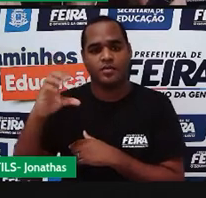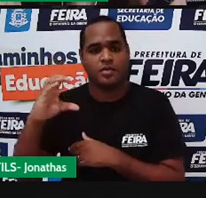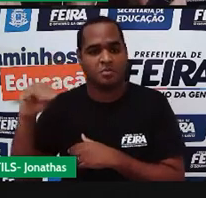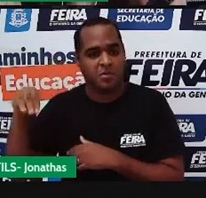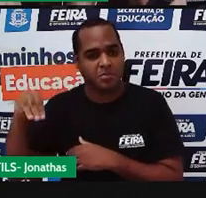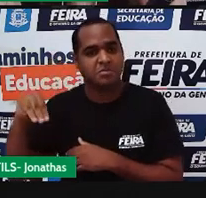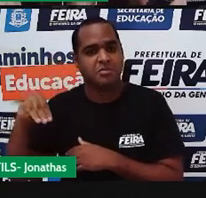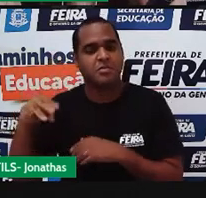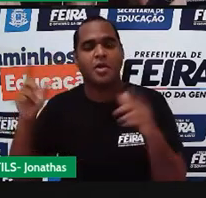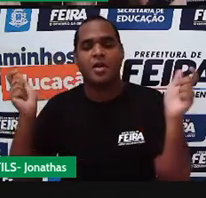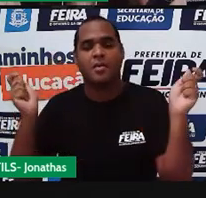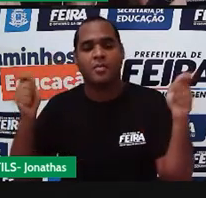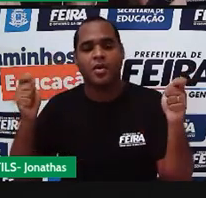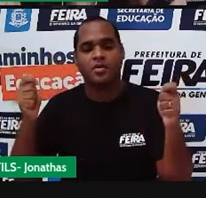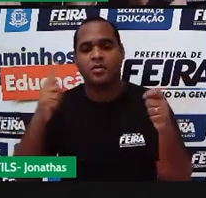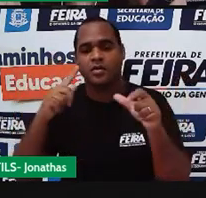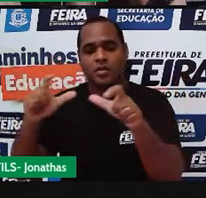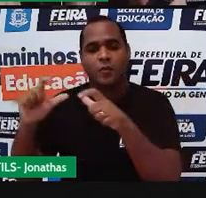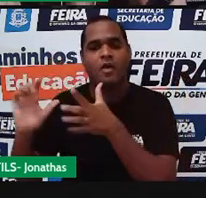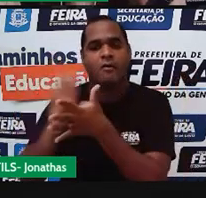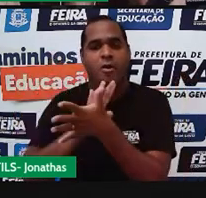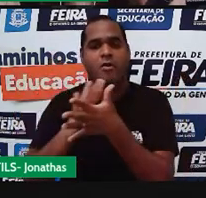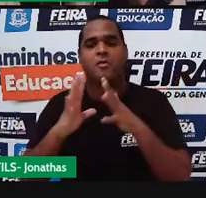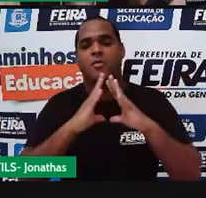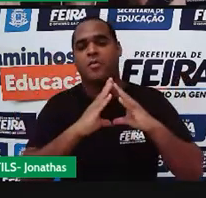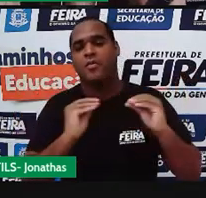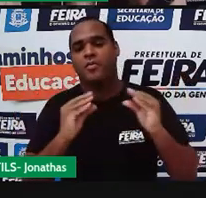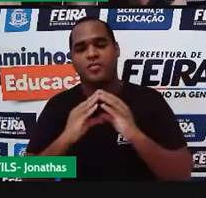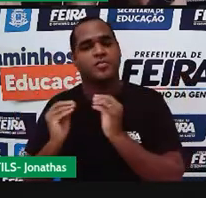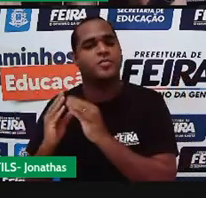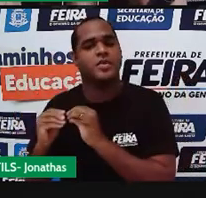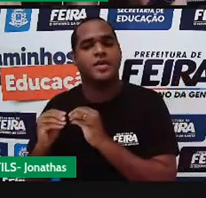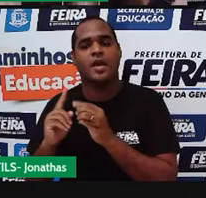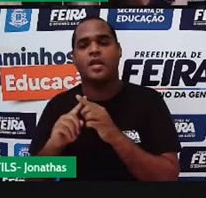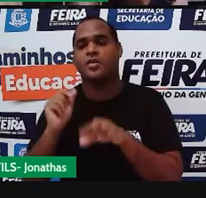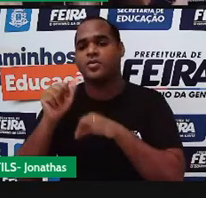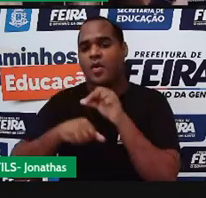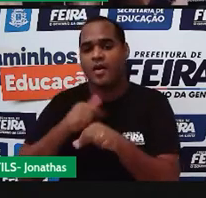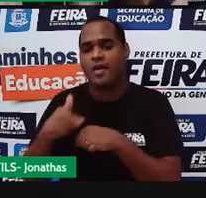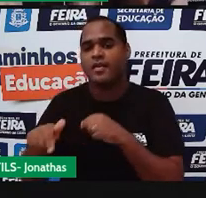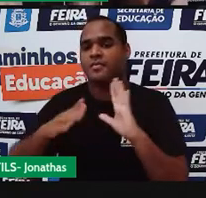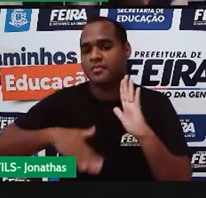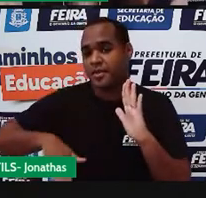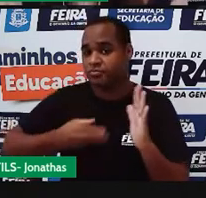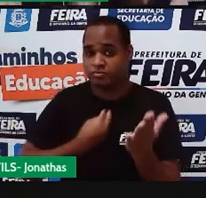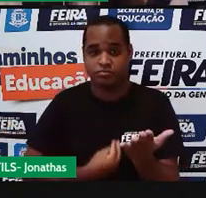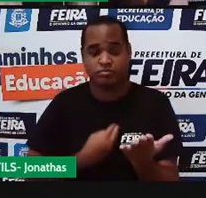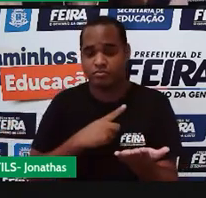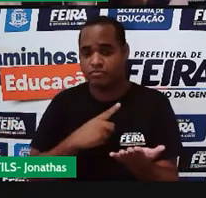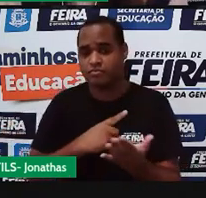isso pode fazer com que alguns lugares desapareçam ficando cobertos pelo mar